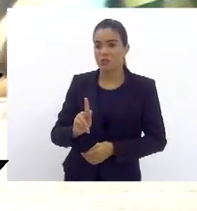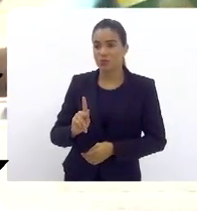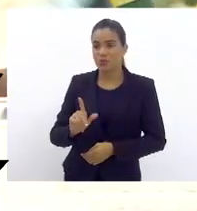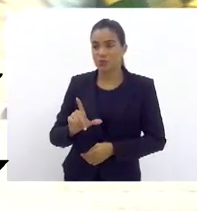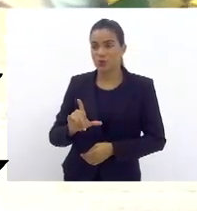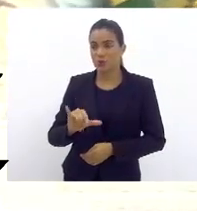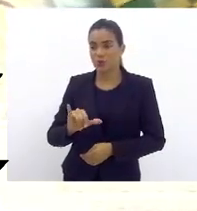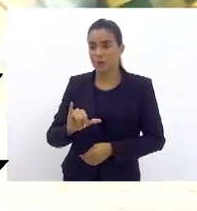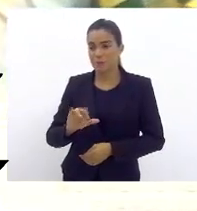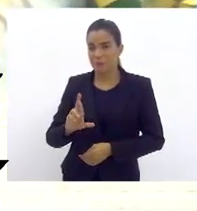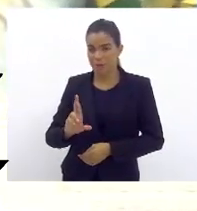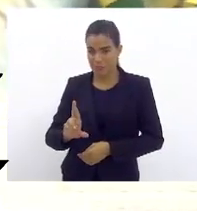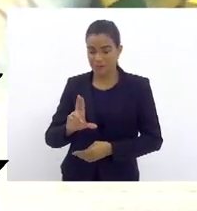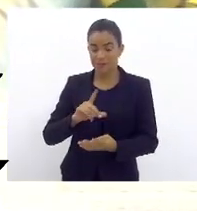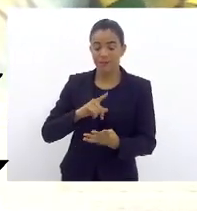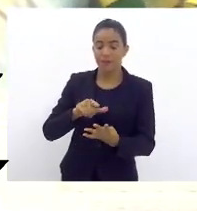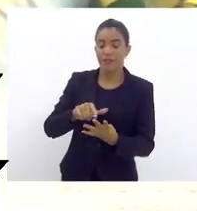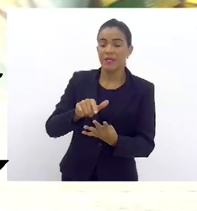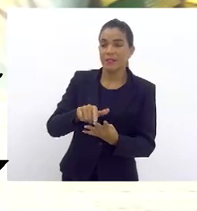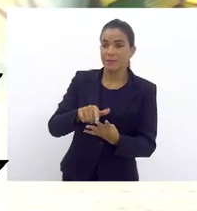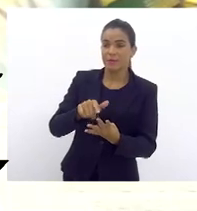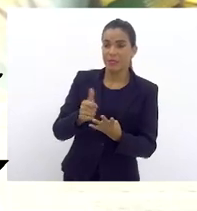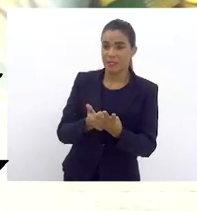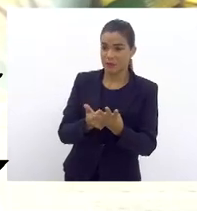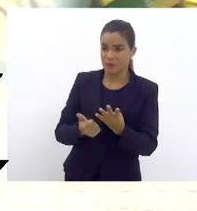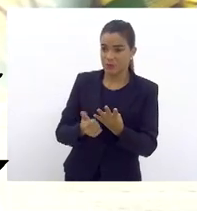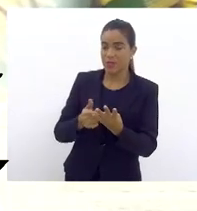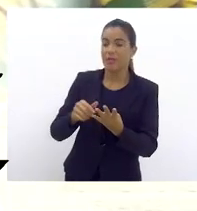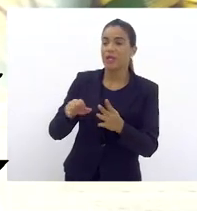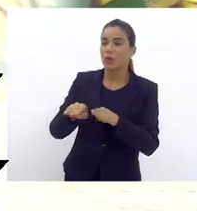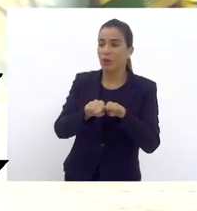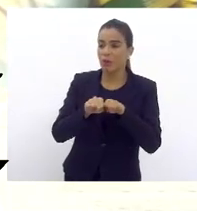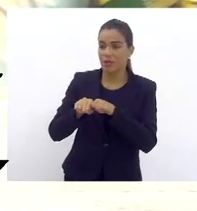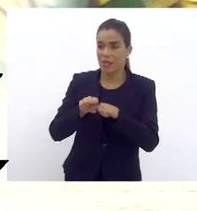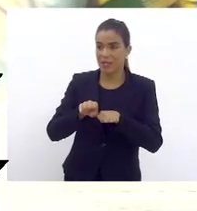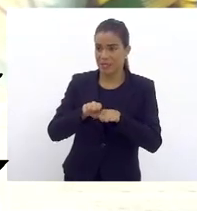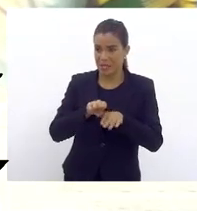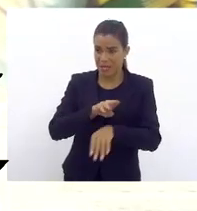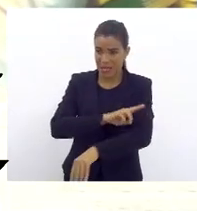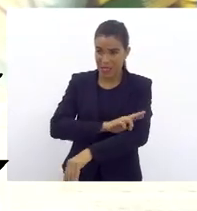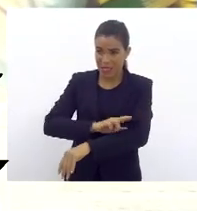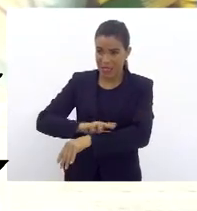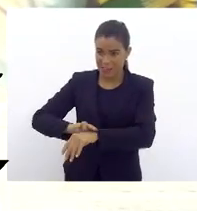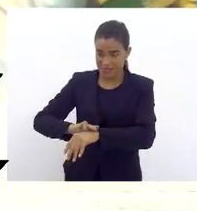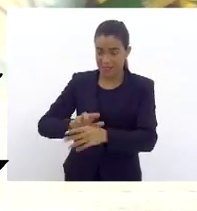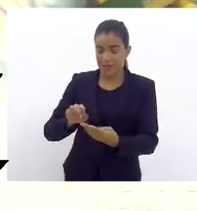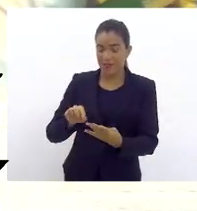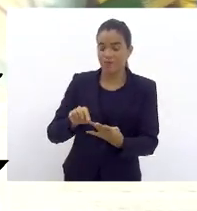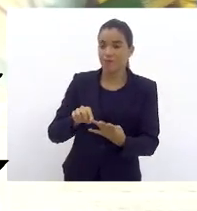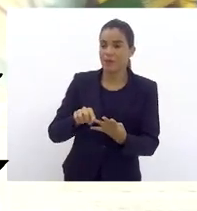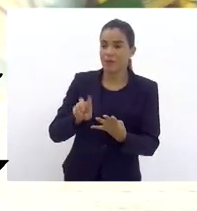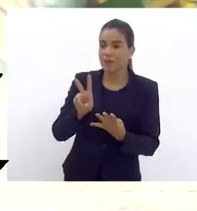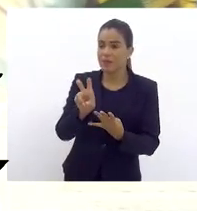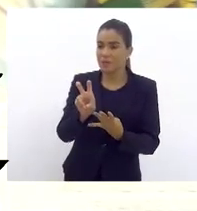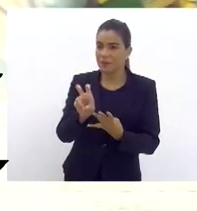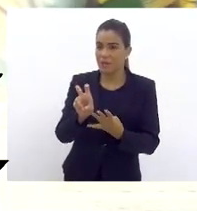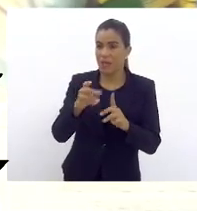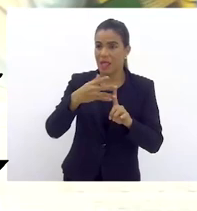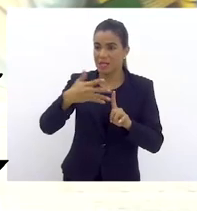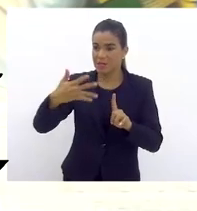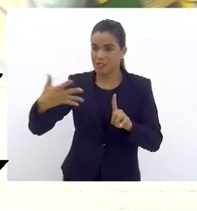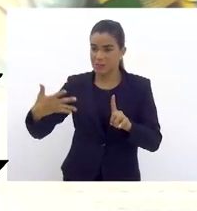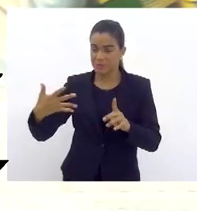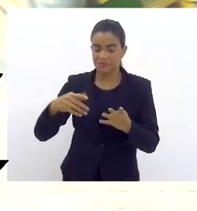cipria nós temos a superintendência de igualdade racial nós temos a Superintendência LGBT e mais